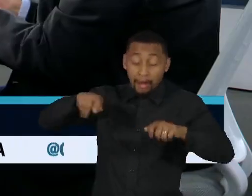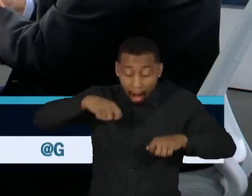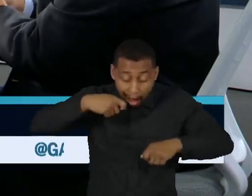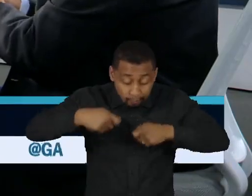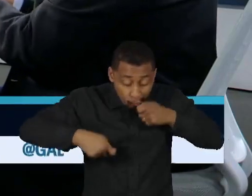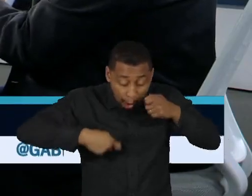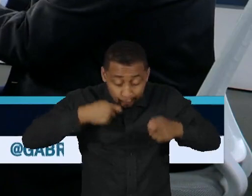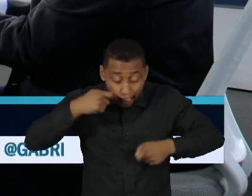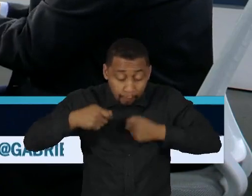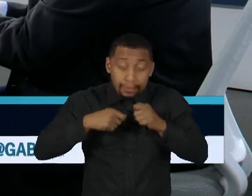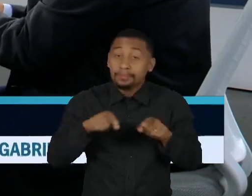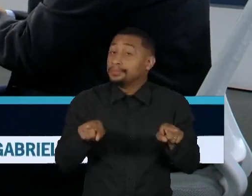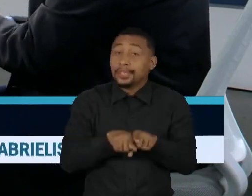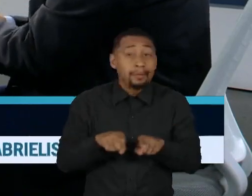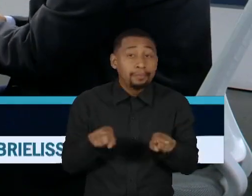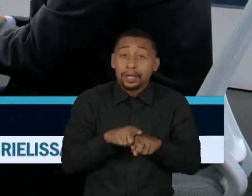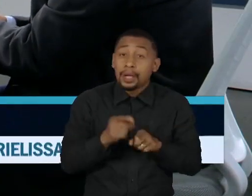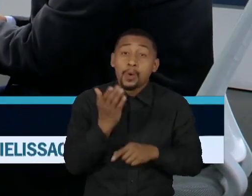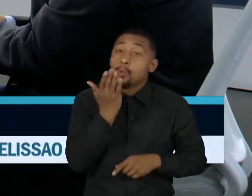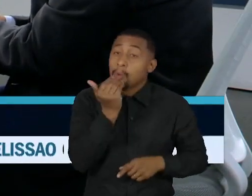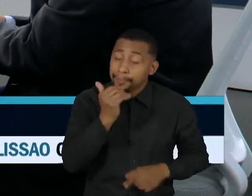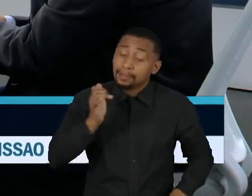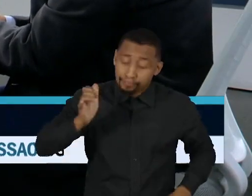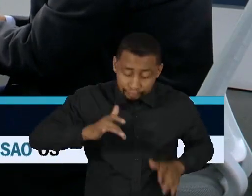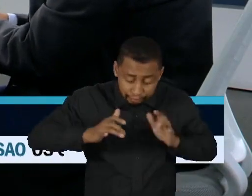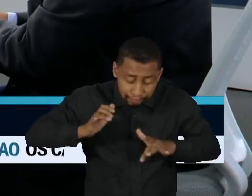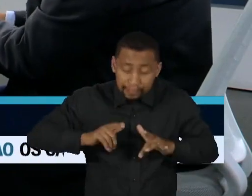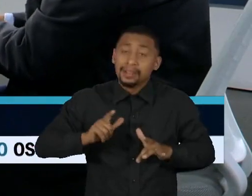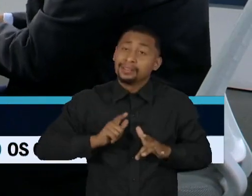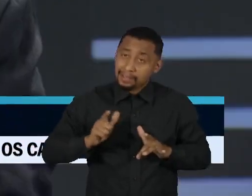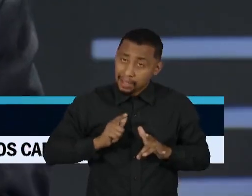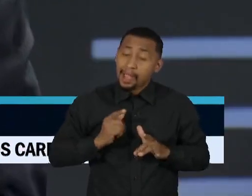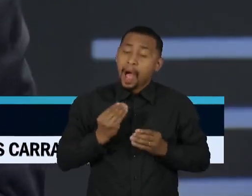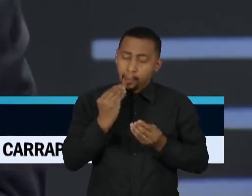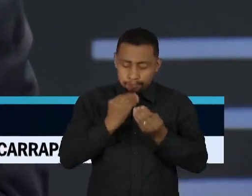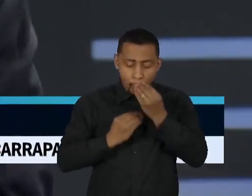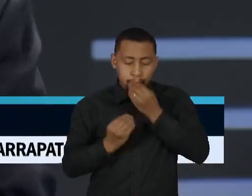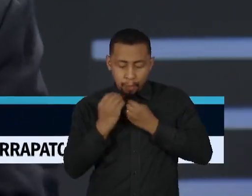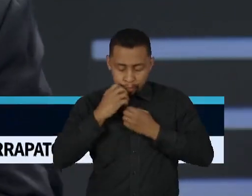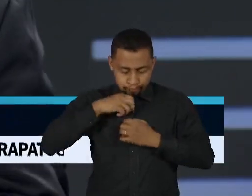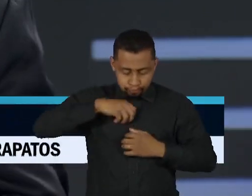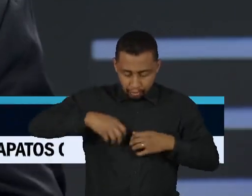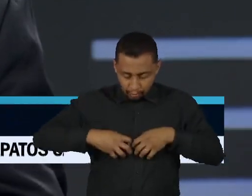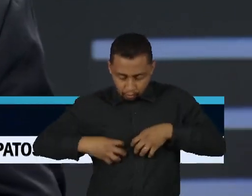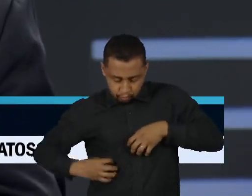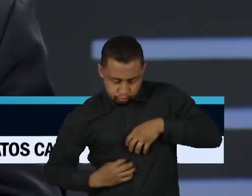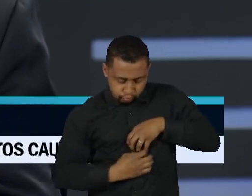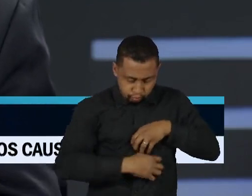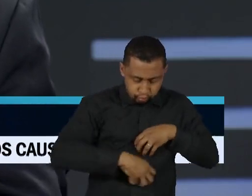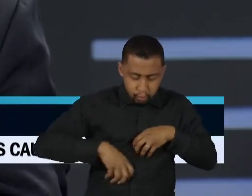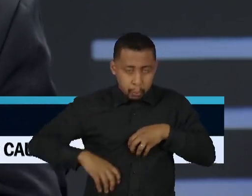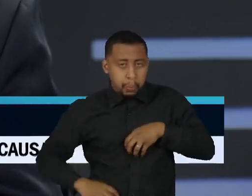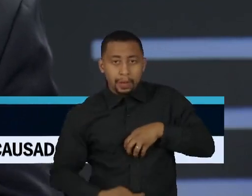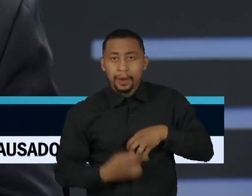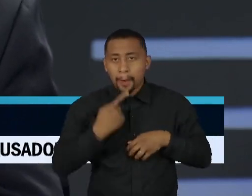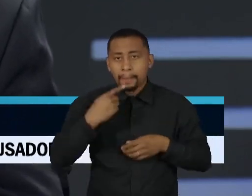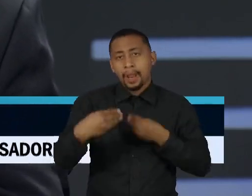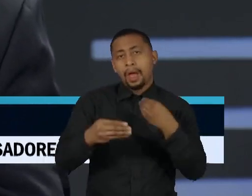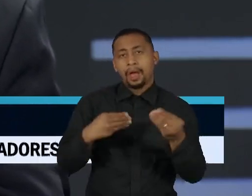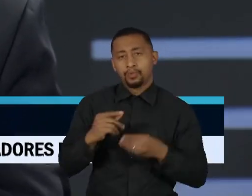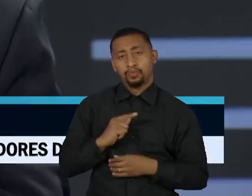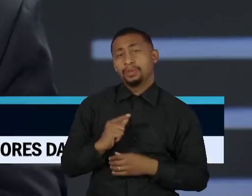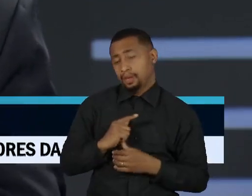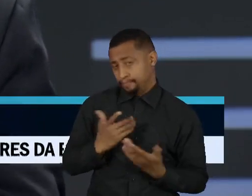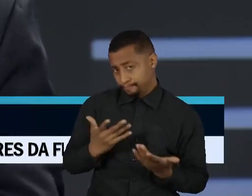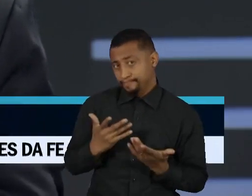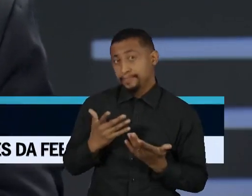absorve pela mucosa intestinal. E quando você faz, digamos, amostras de tecido de habitantes de São